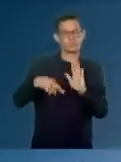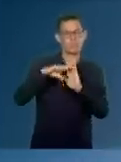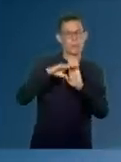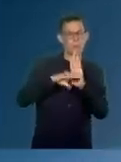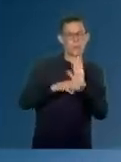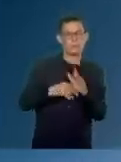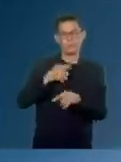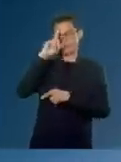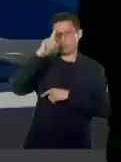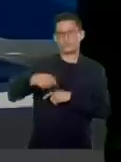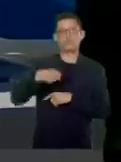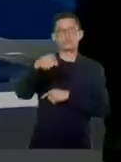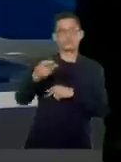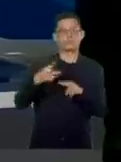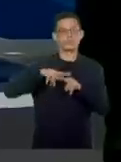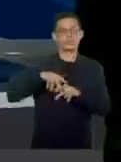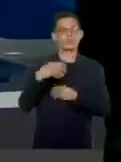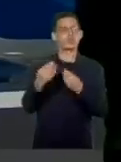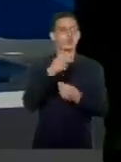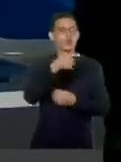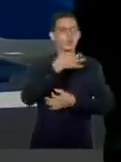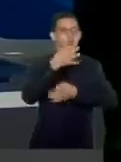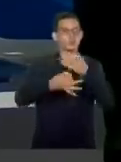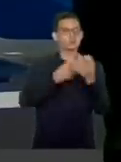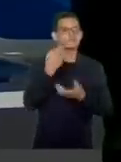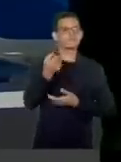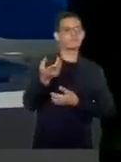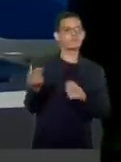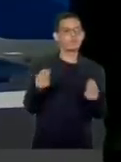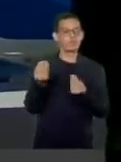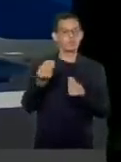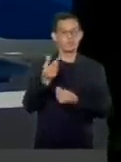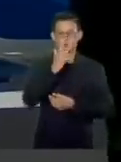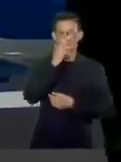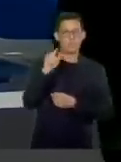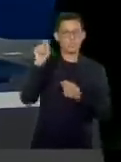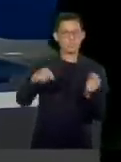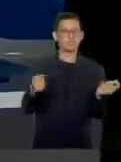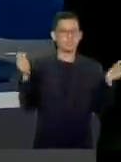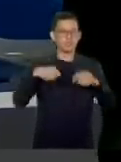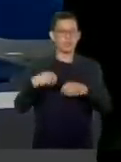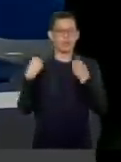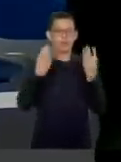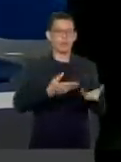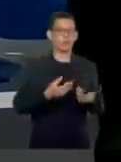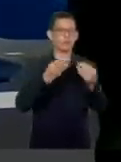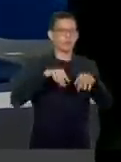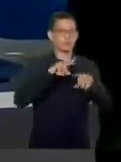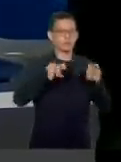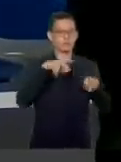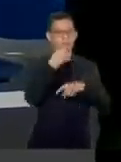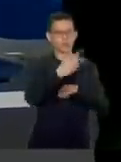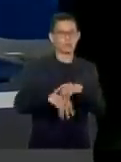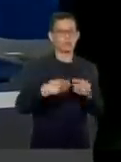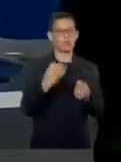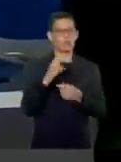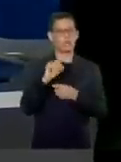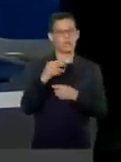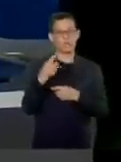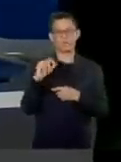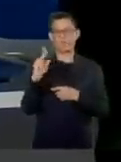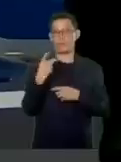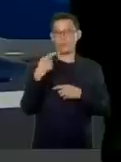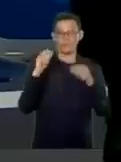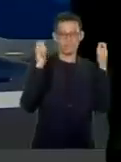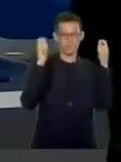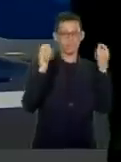prisão domiciliar dele? Eu pergunto, o senhor teme que isso respingue negativamente na sua campanha? E mais, o que é que o senhor diria ao